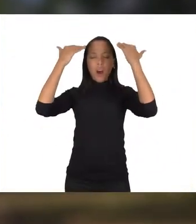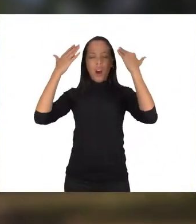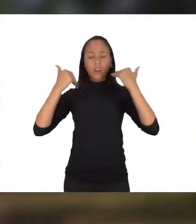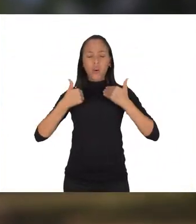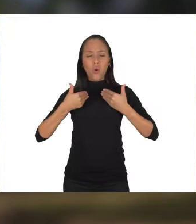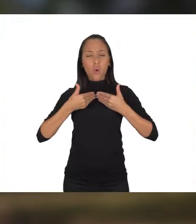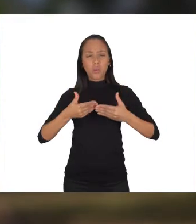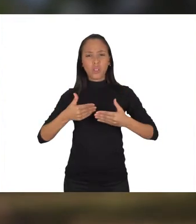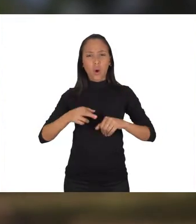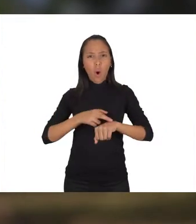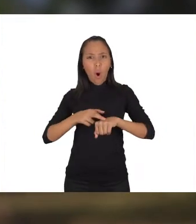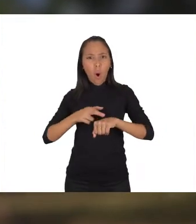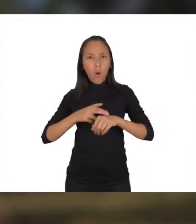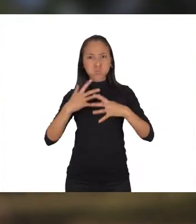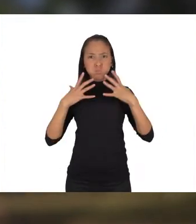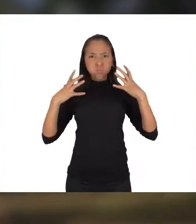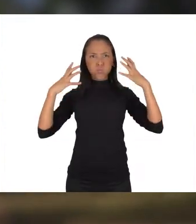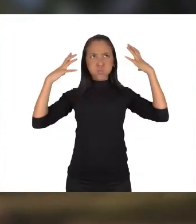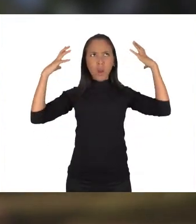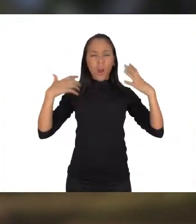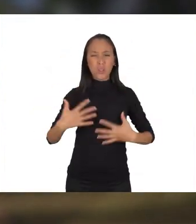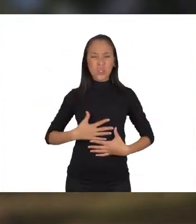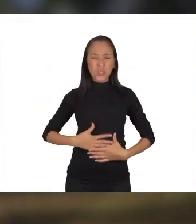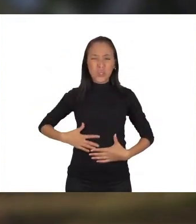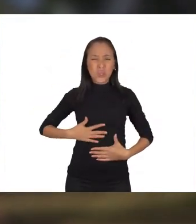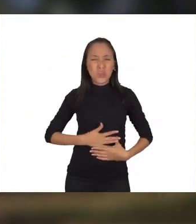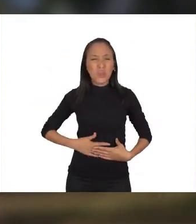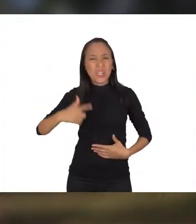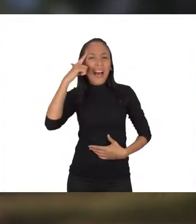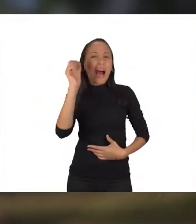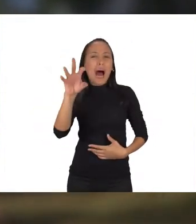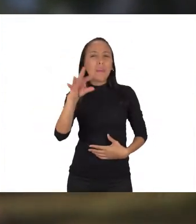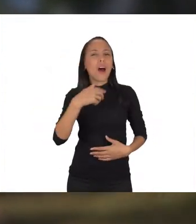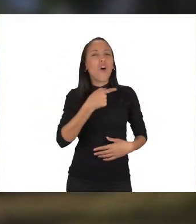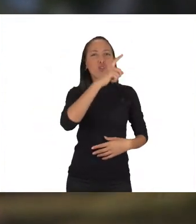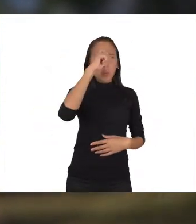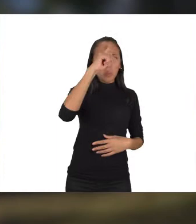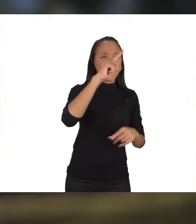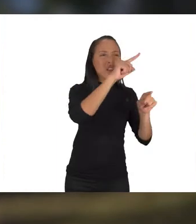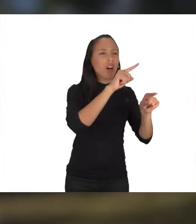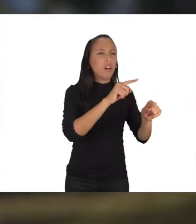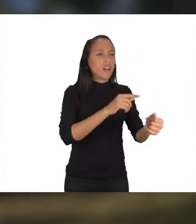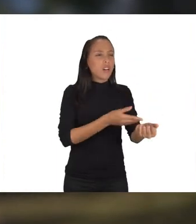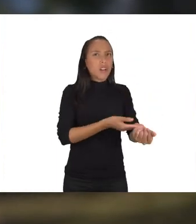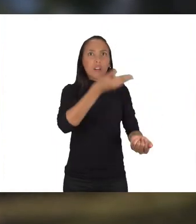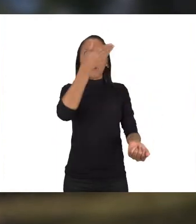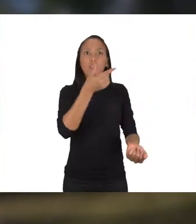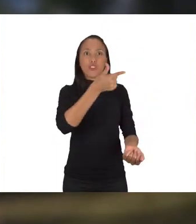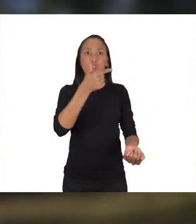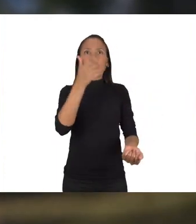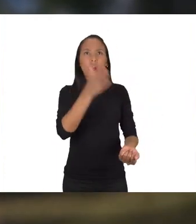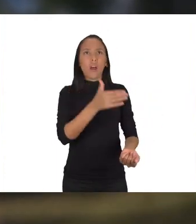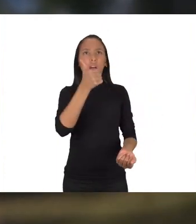muita dor de barriga. Muita, muita. E dor de cabeça. Quando eu cheguei no postinho, minha pressão tinha sido 22/14 naquele momento. Eu desmaiei.